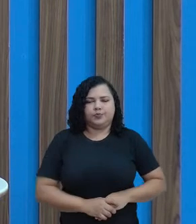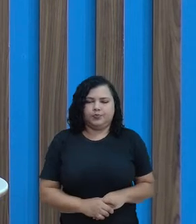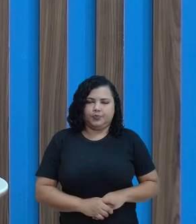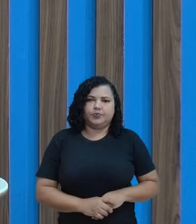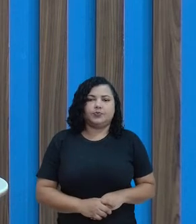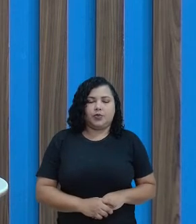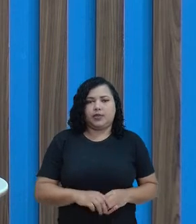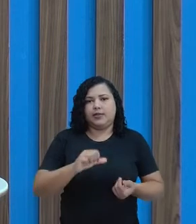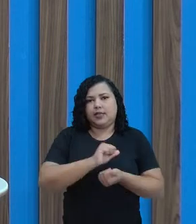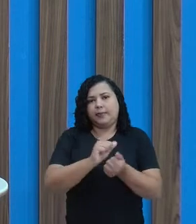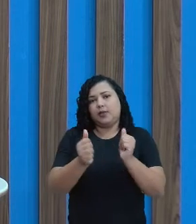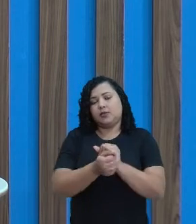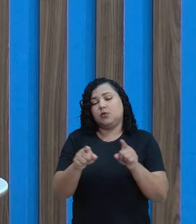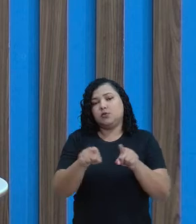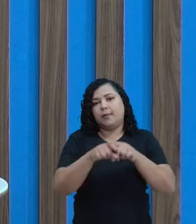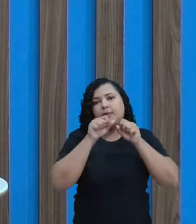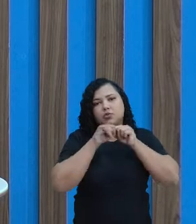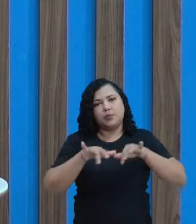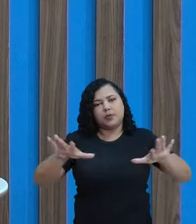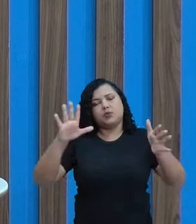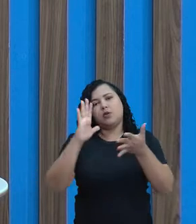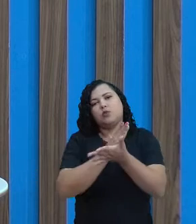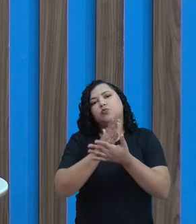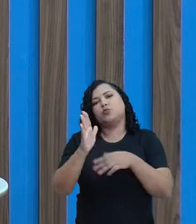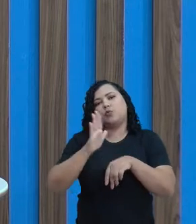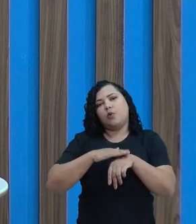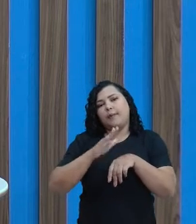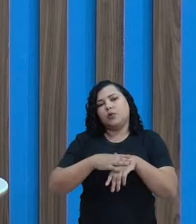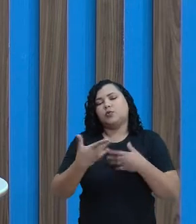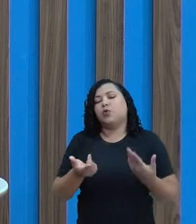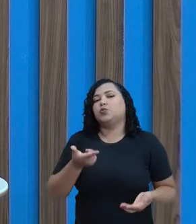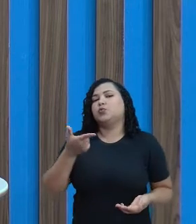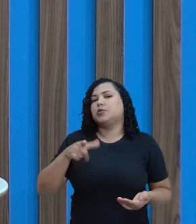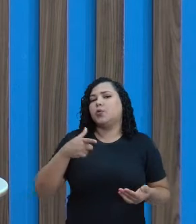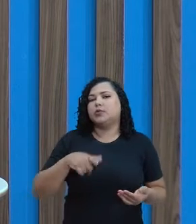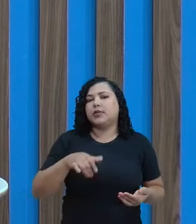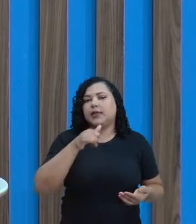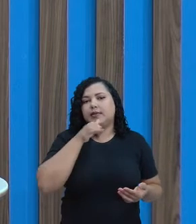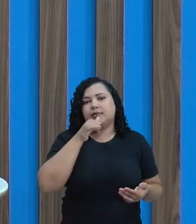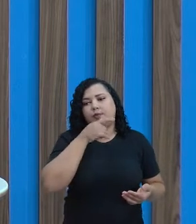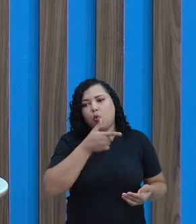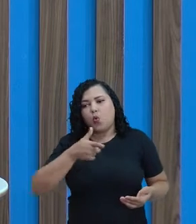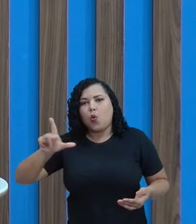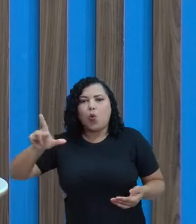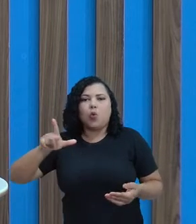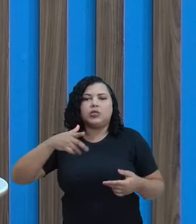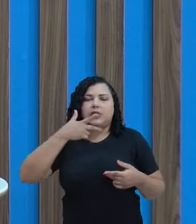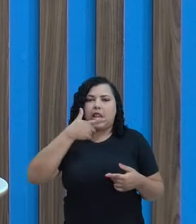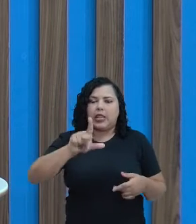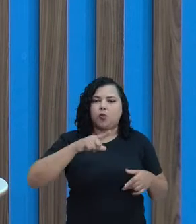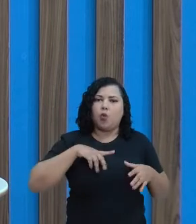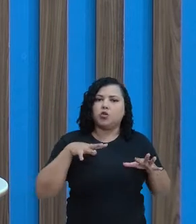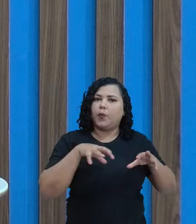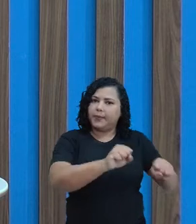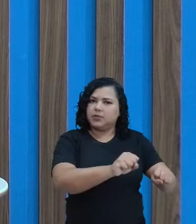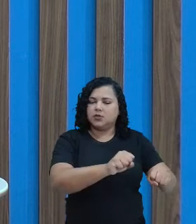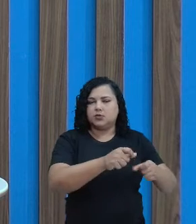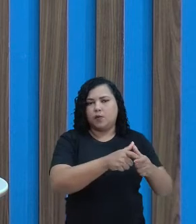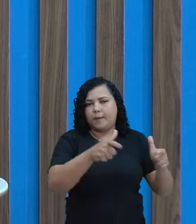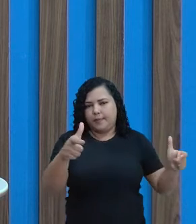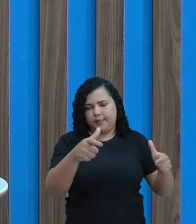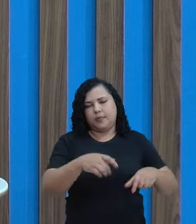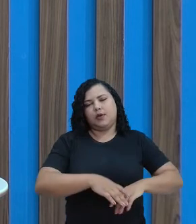na verdade, de expansão, em alguns casos, quando não oferece a outra língua uma dominação muito grande e ela vai se apagando,